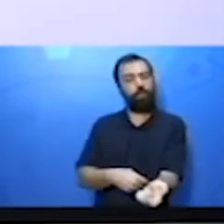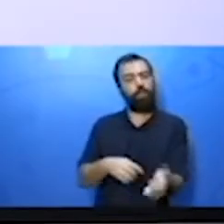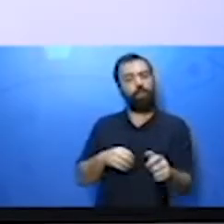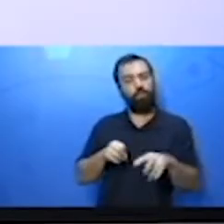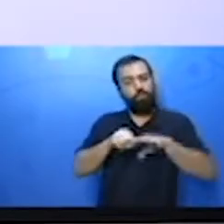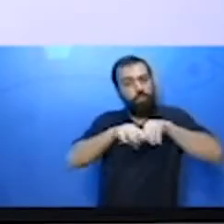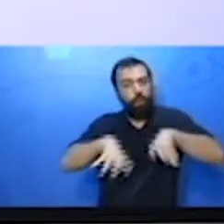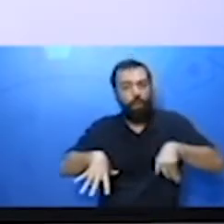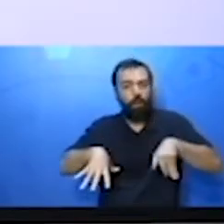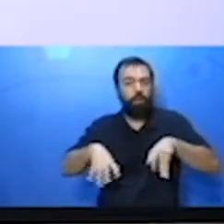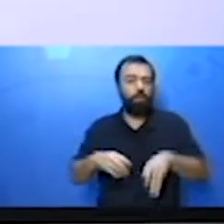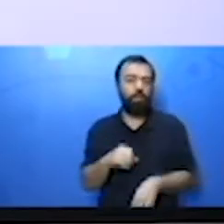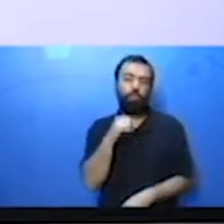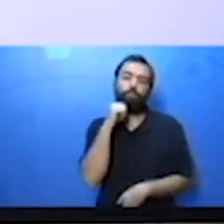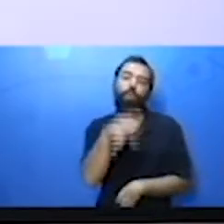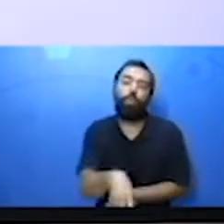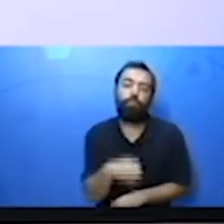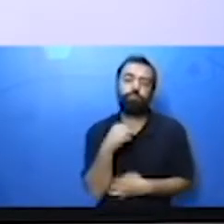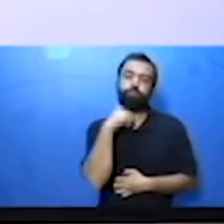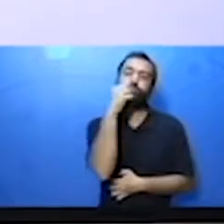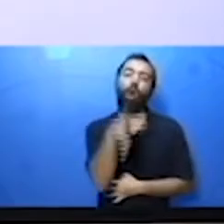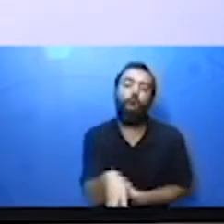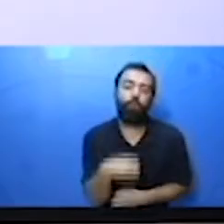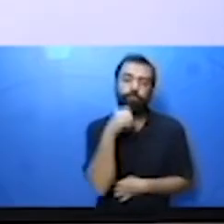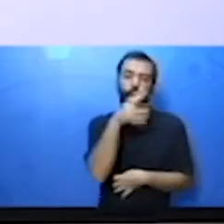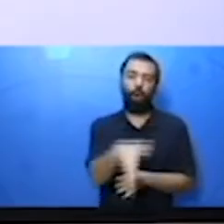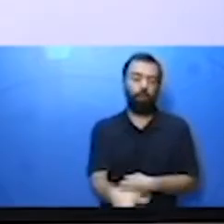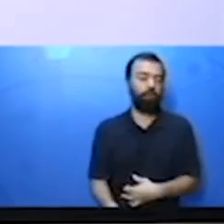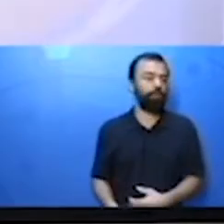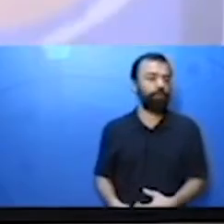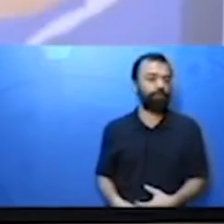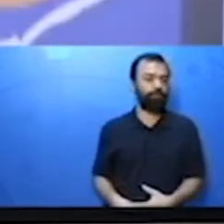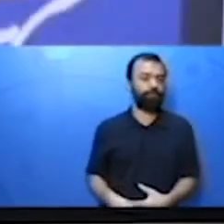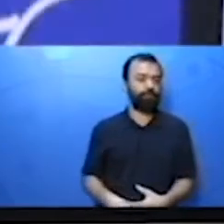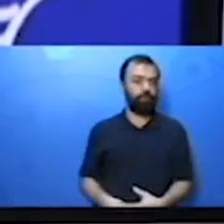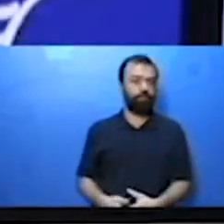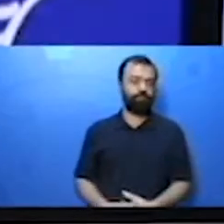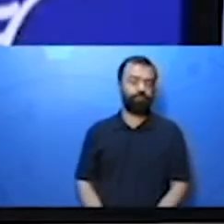tanto o estômago que ele está vomitando sangue.